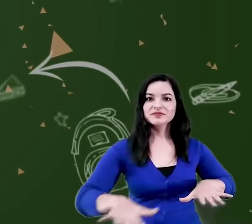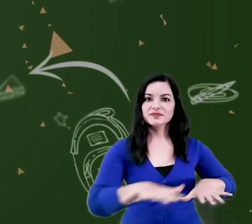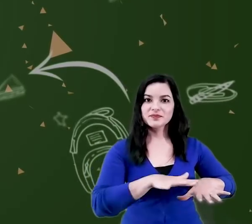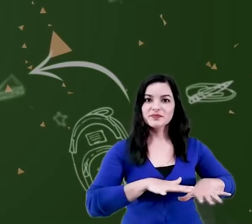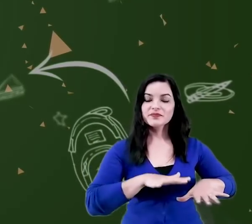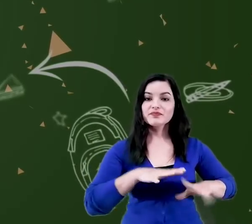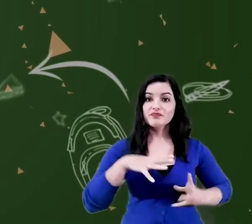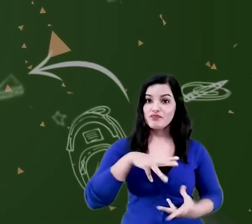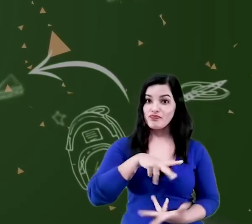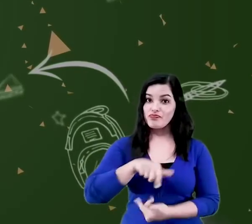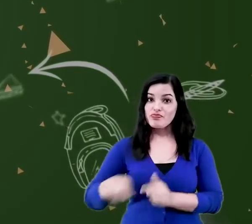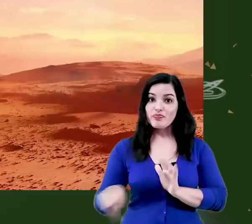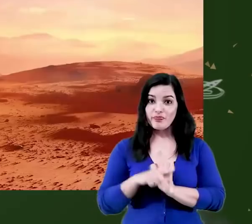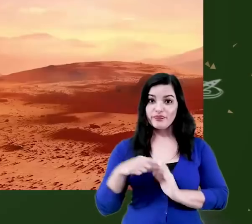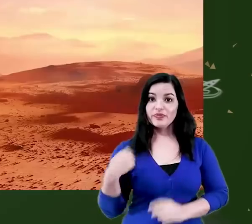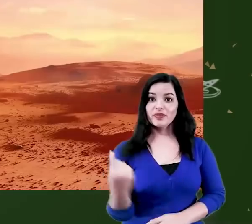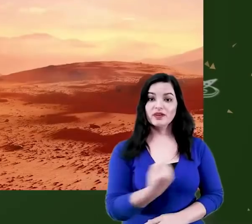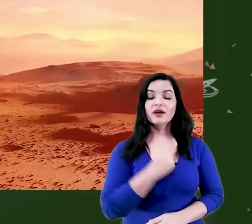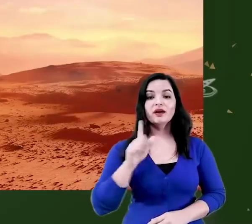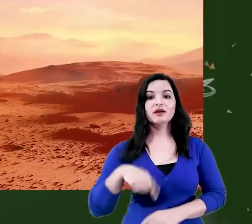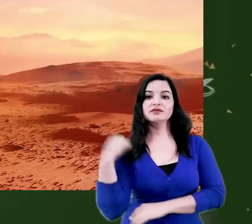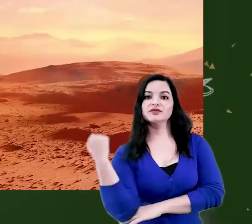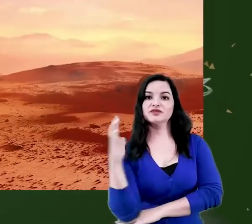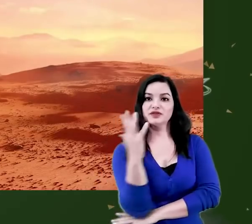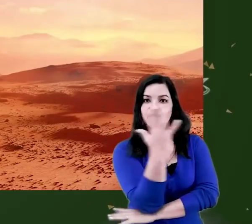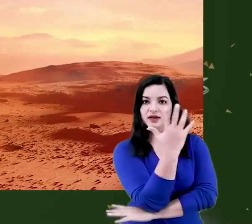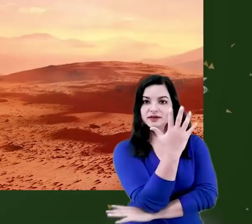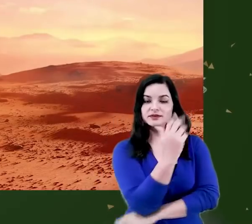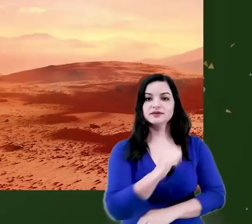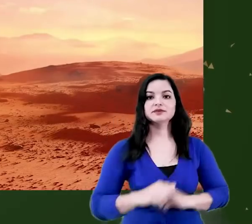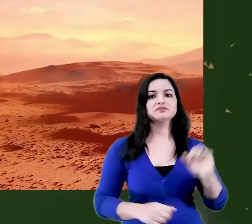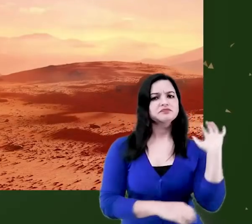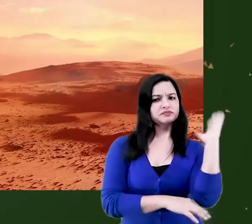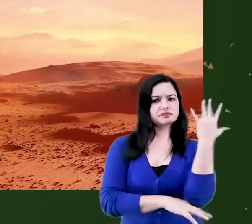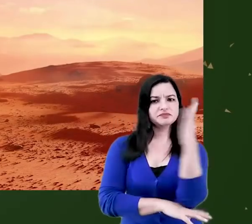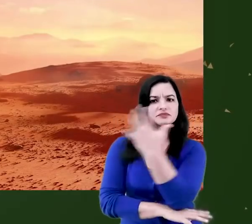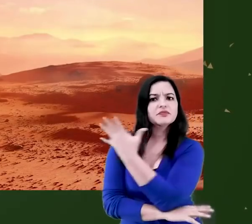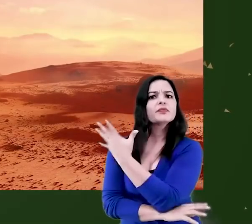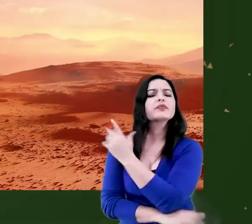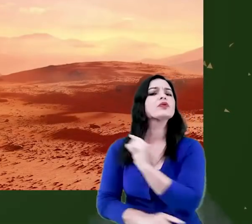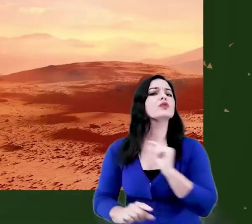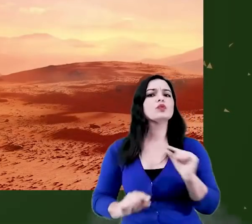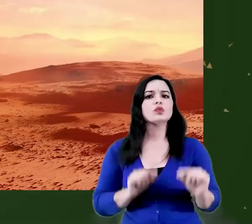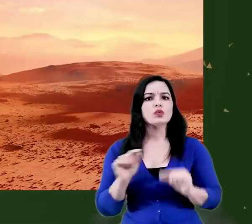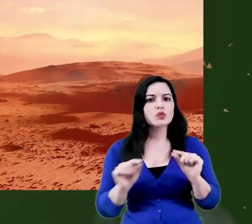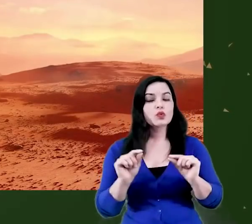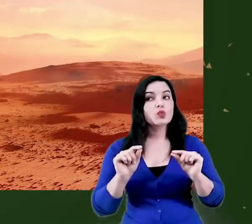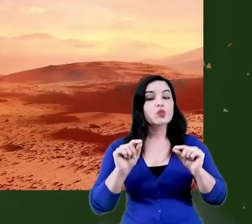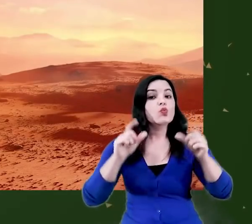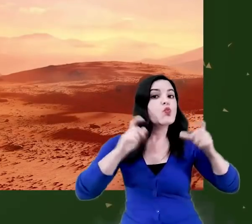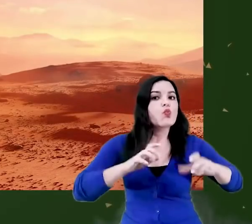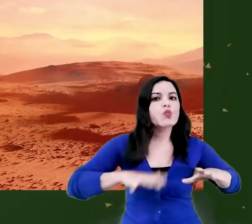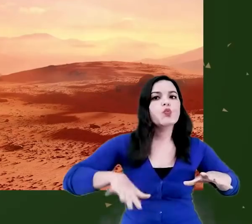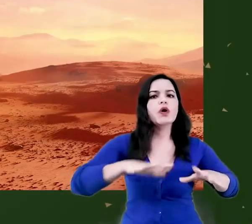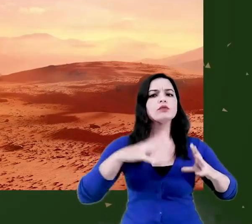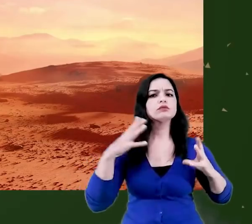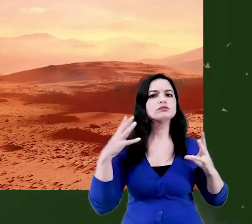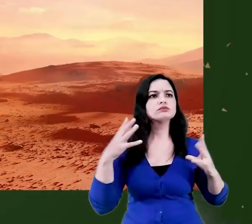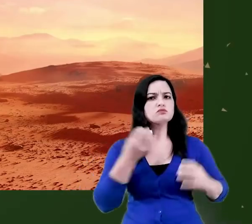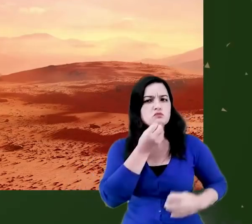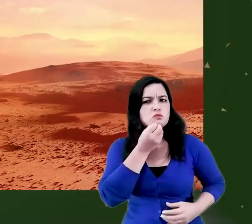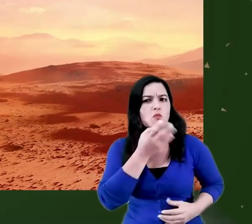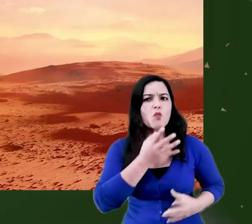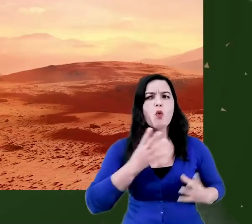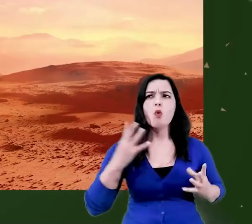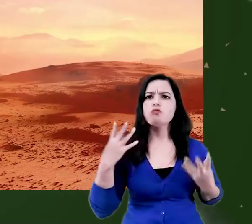planeta. É uma parte de florestas. E as florestas, elas são ambientes bem ricos, não